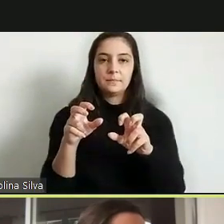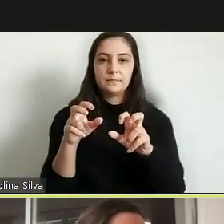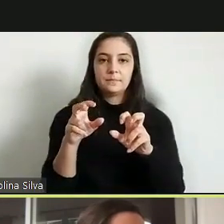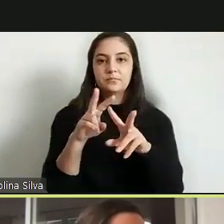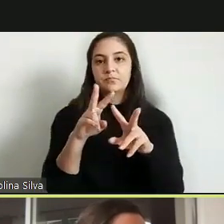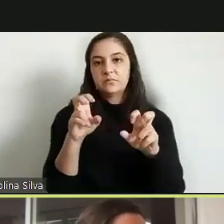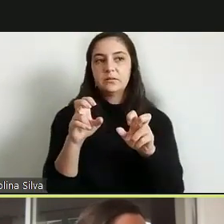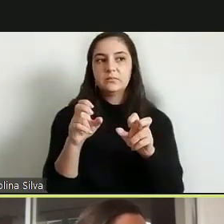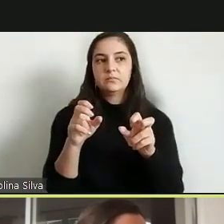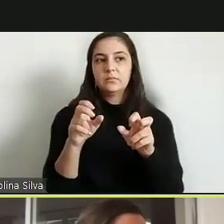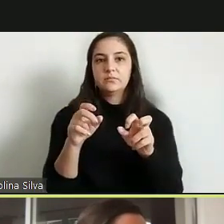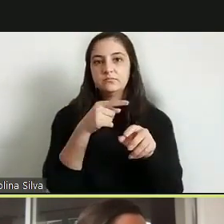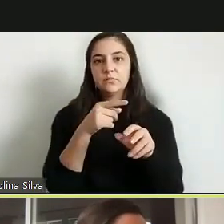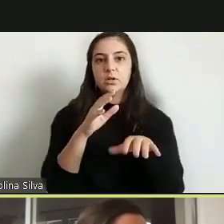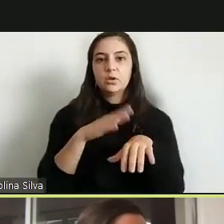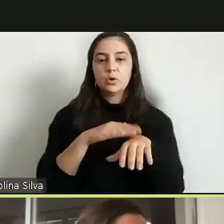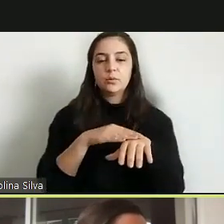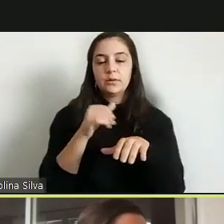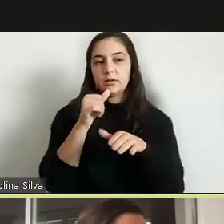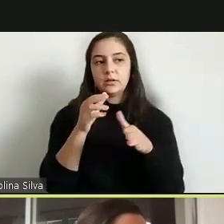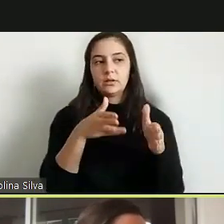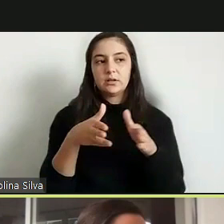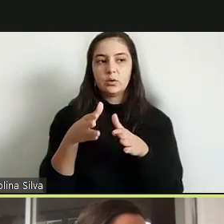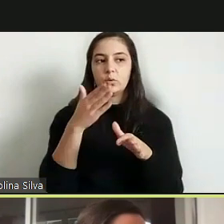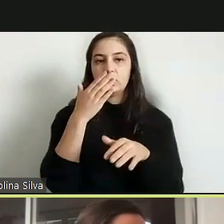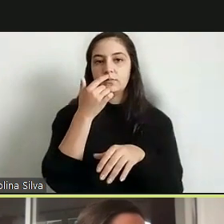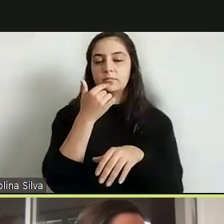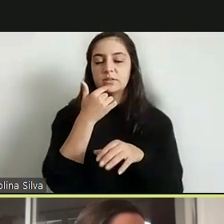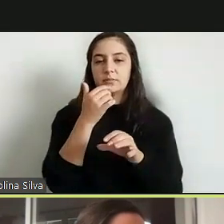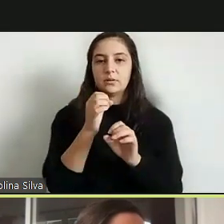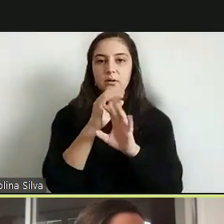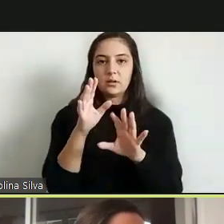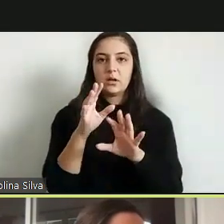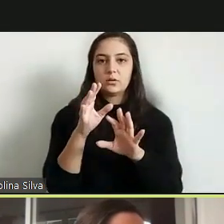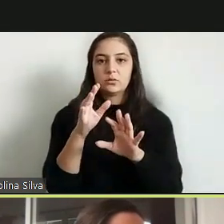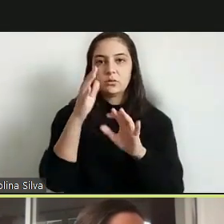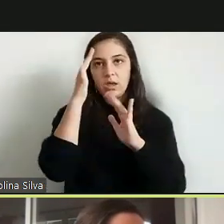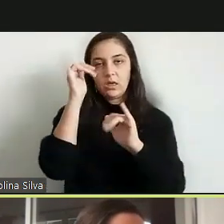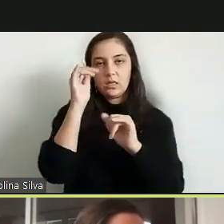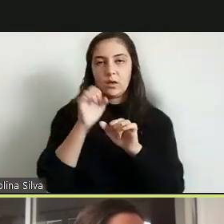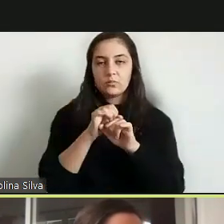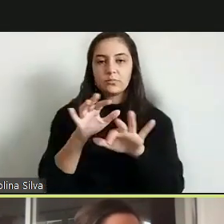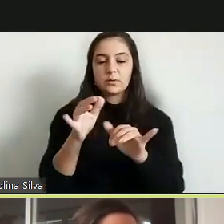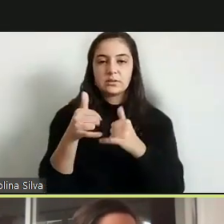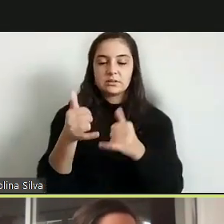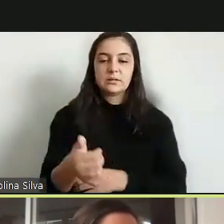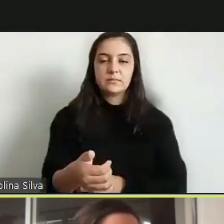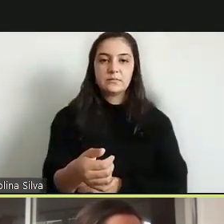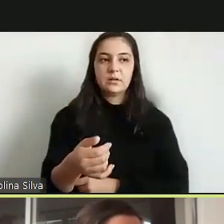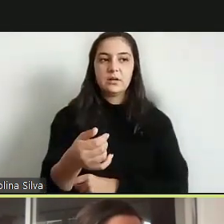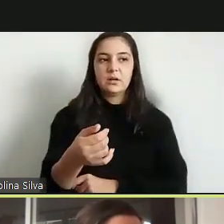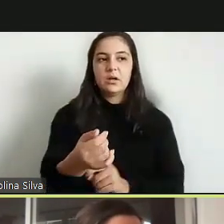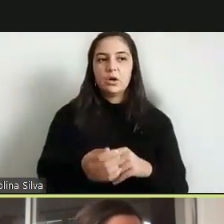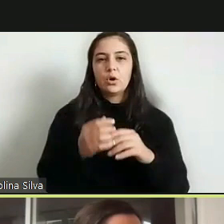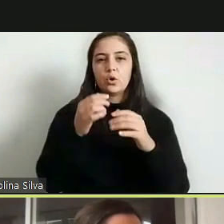este rio, porque acho que é por aqui que se percebe muito de todas as ideias-chave que eu vou transmitir a seguir. Por favor, confirmem só